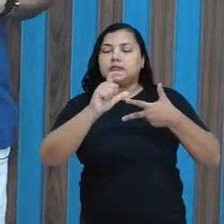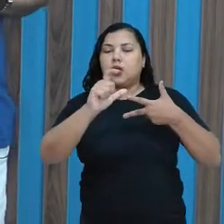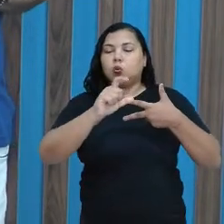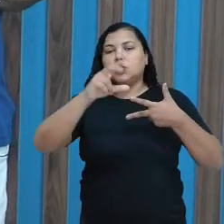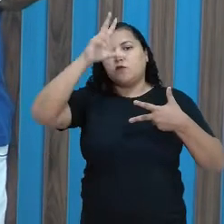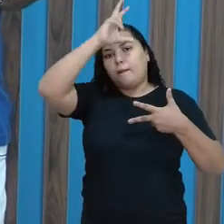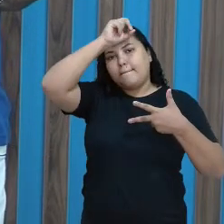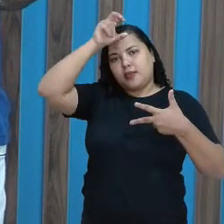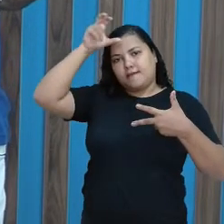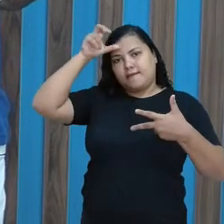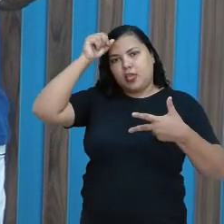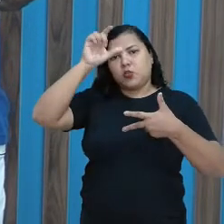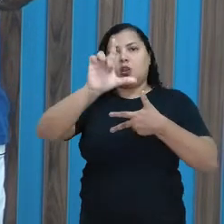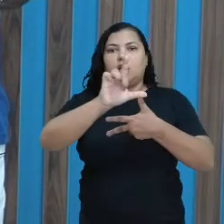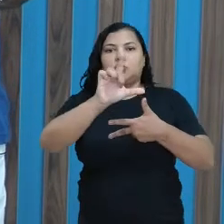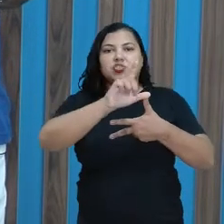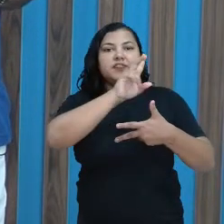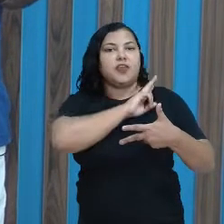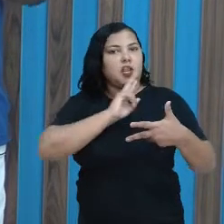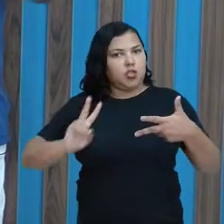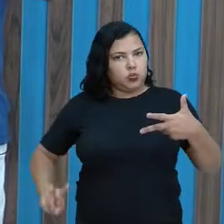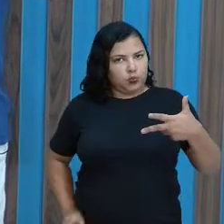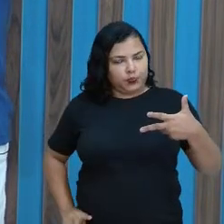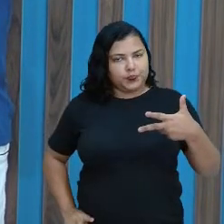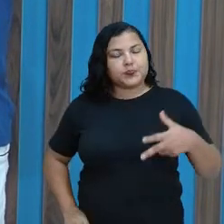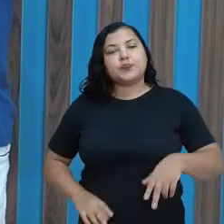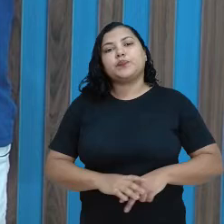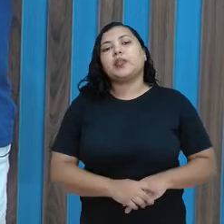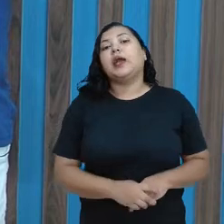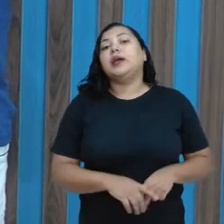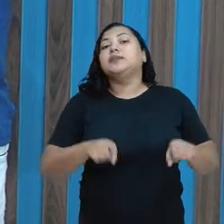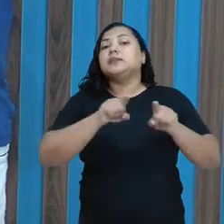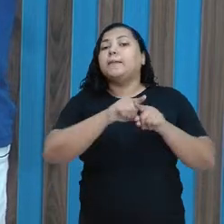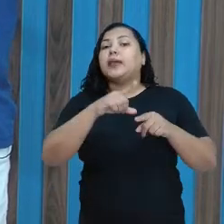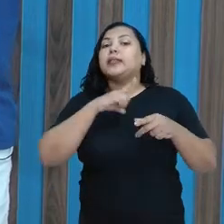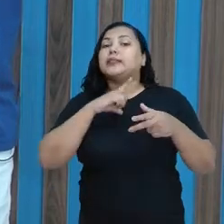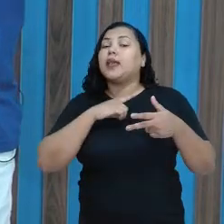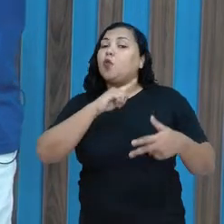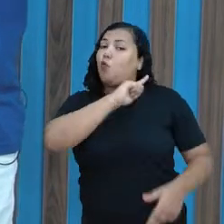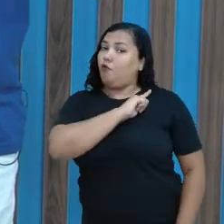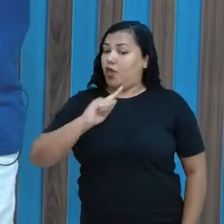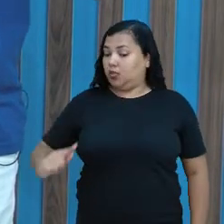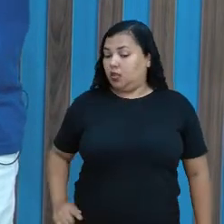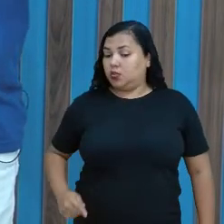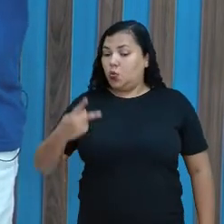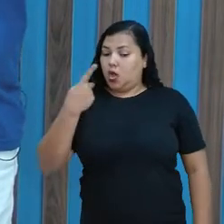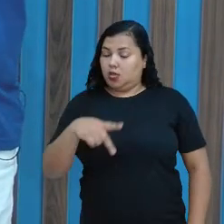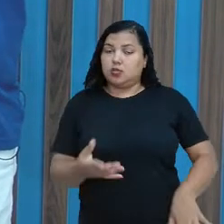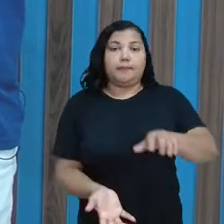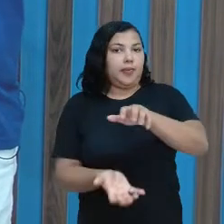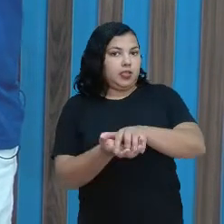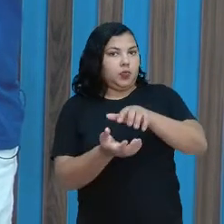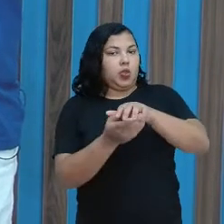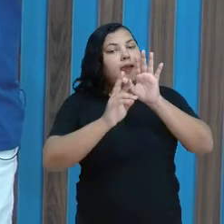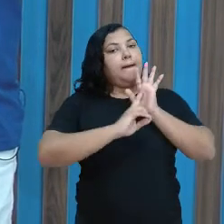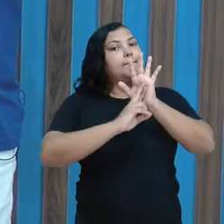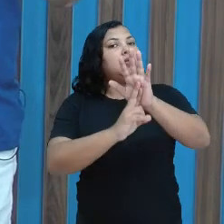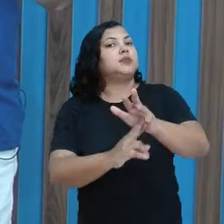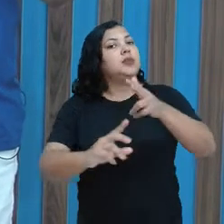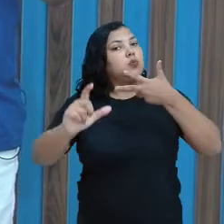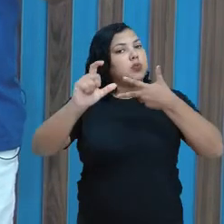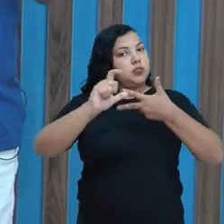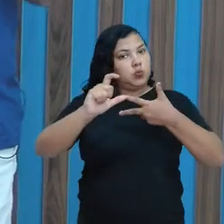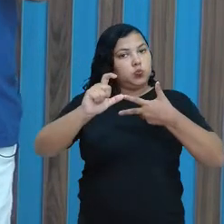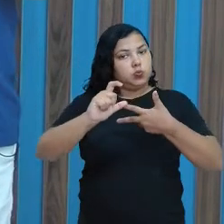e o Legislativo pelos vereadores, mas a gente tem também o governador do estado representando o Poder Executivo